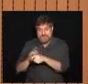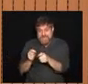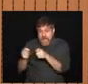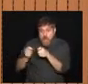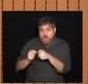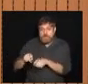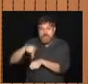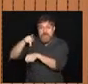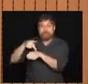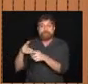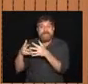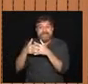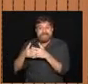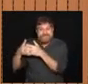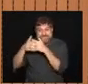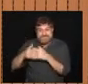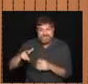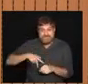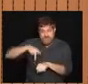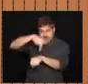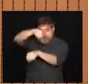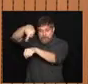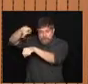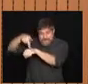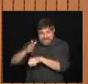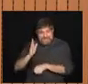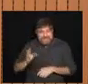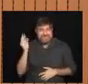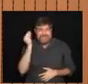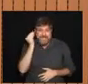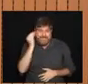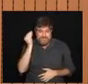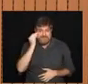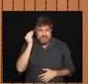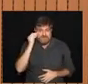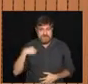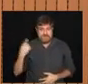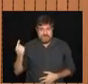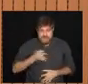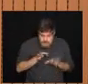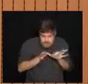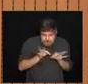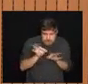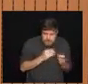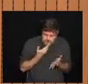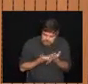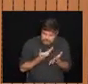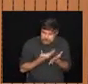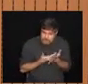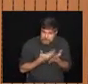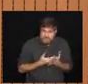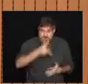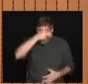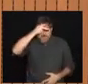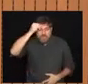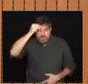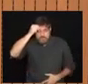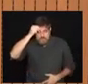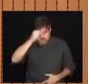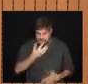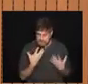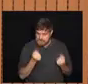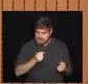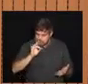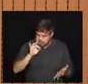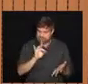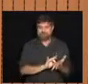todas as diretrizes de todos os países que já viveram. A gente preparou isso e o prefeito aprovou